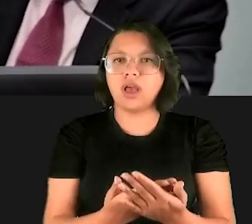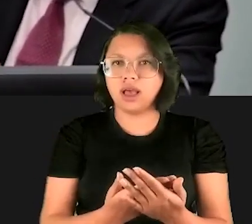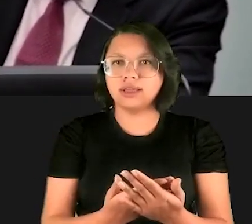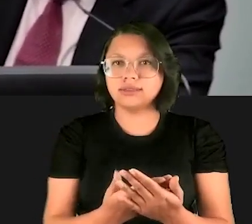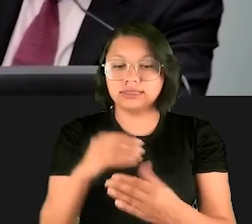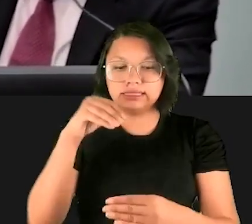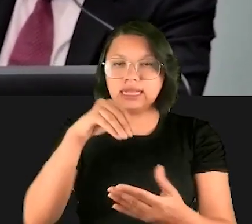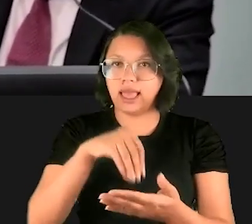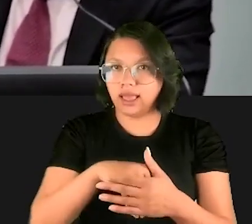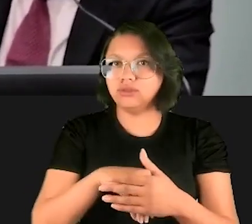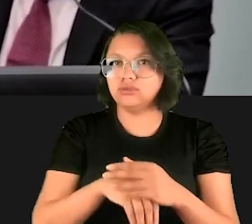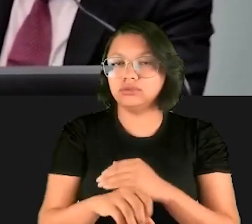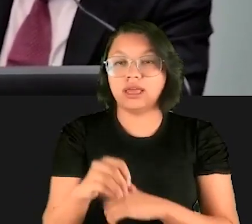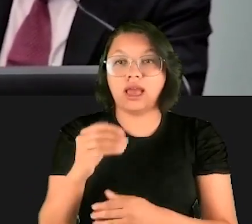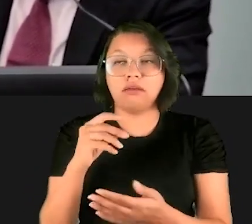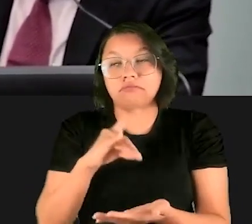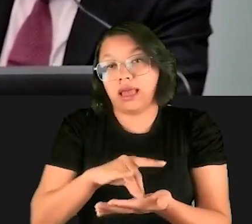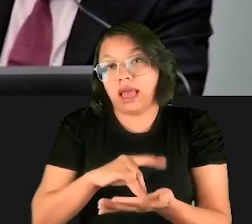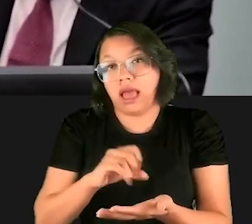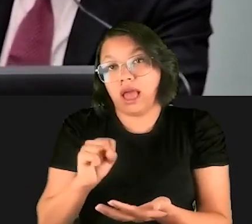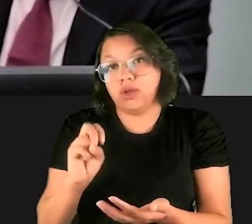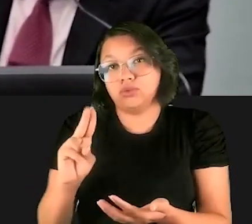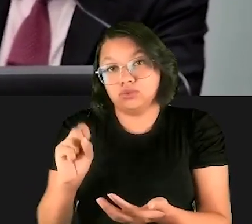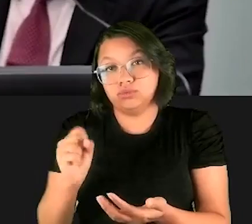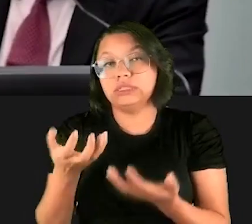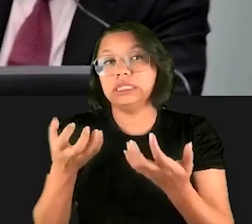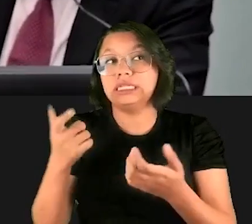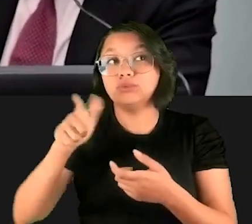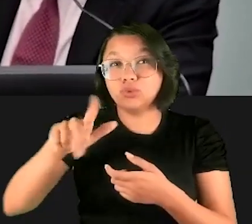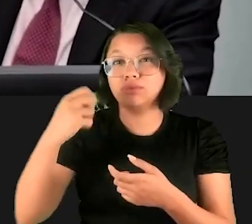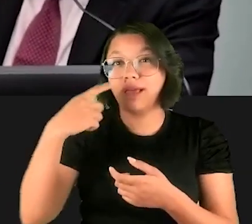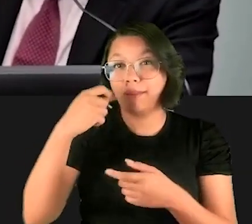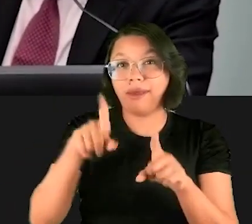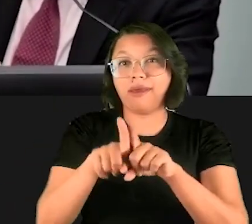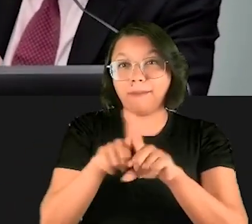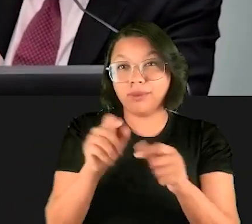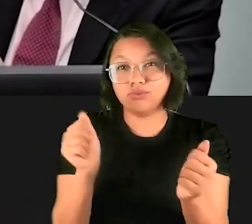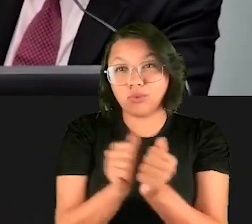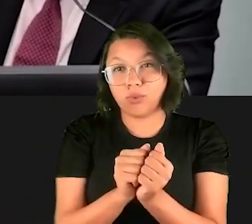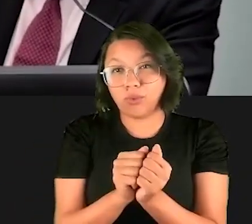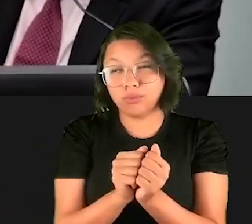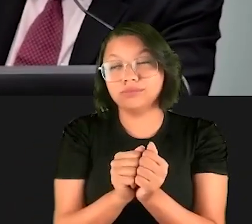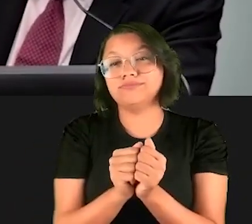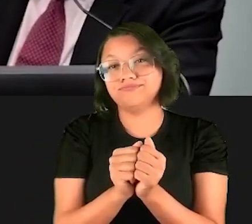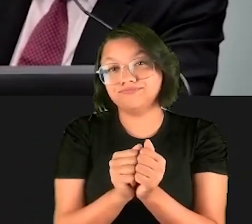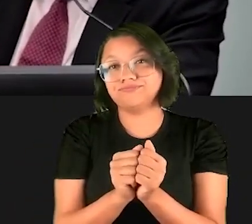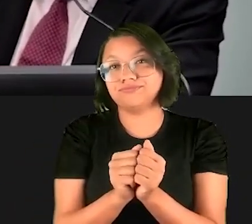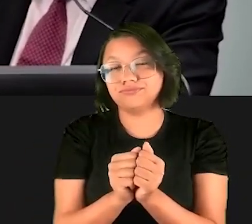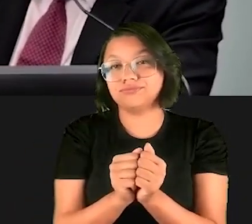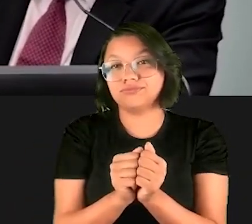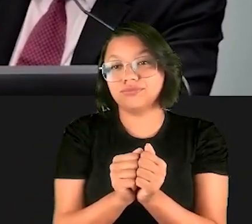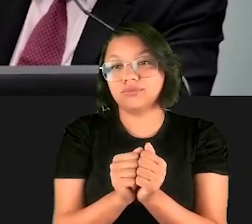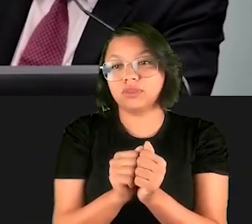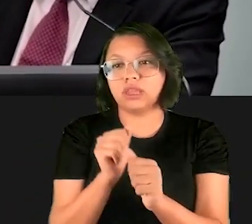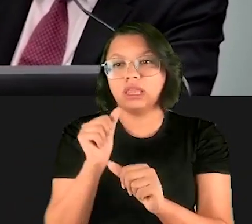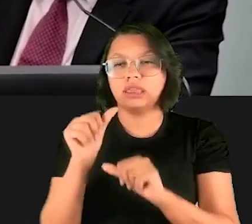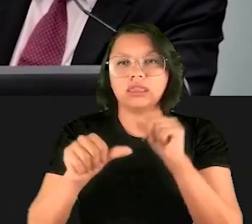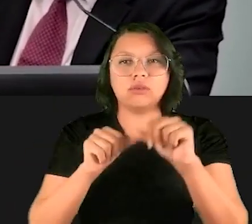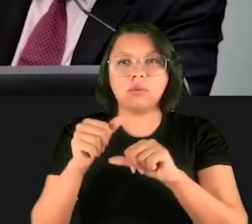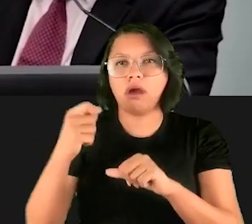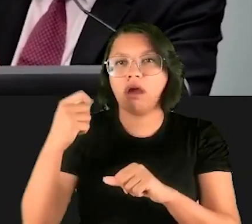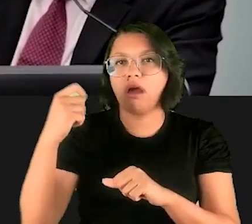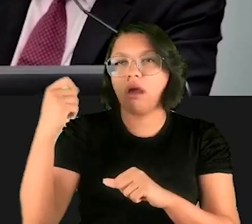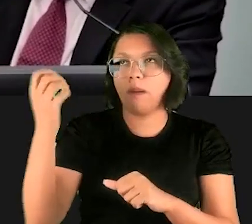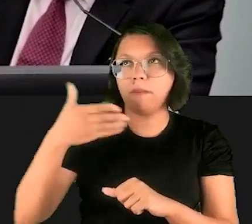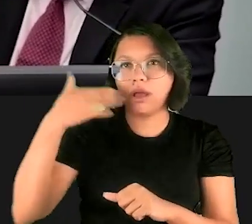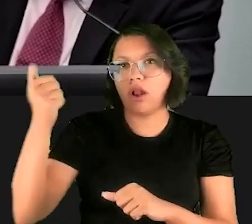SUS. Gostaríamos de ter incorporação de outros remédios? Gostaríamos. Hoje, a incorporação tem sido muito rápida de novas medicações,